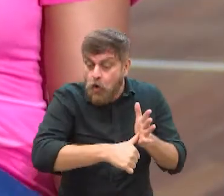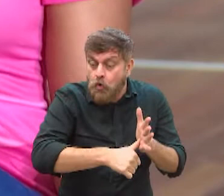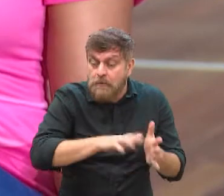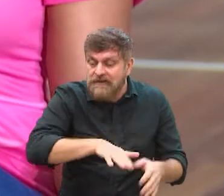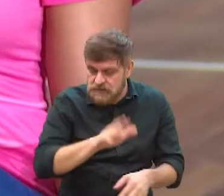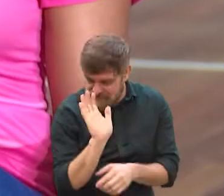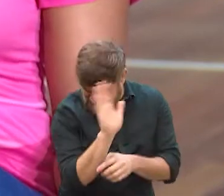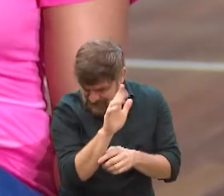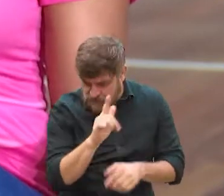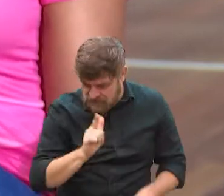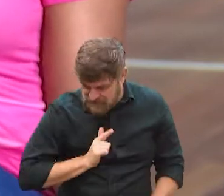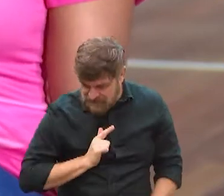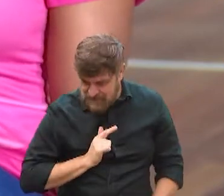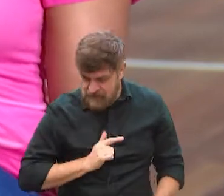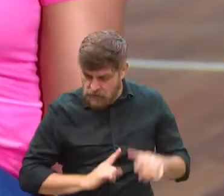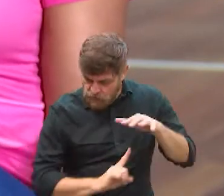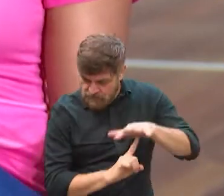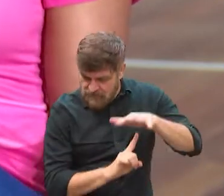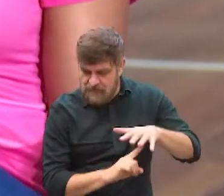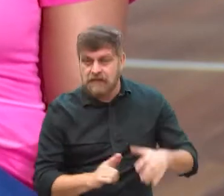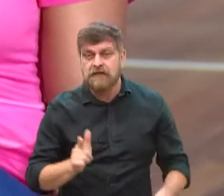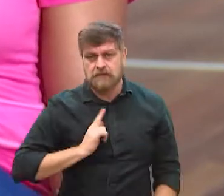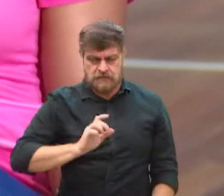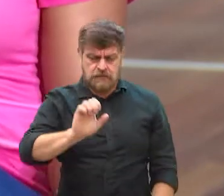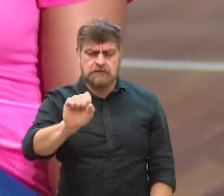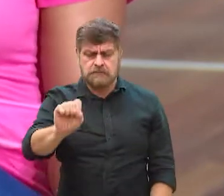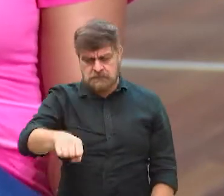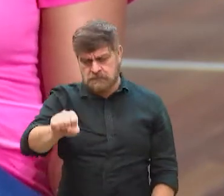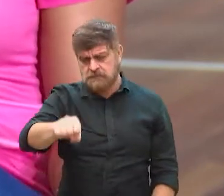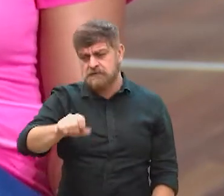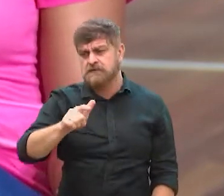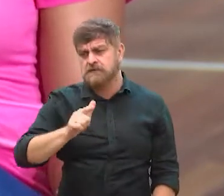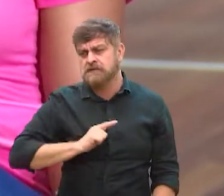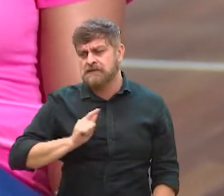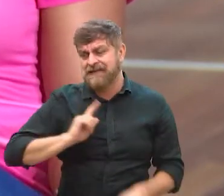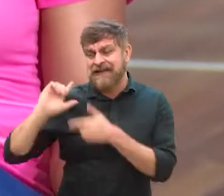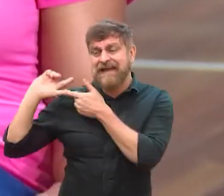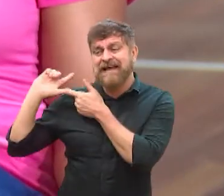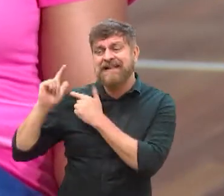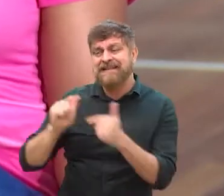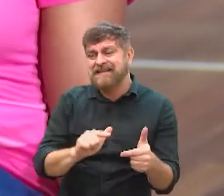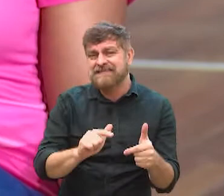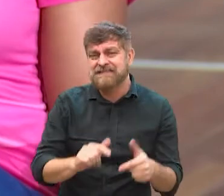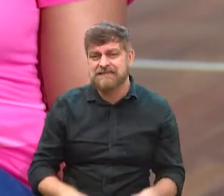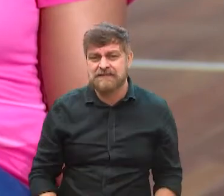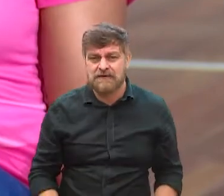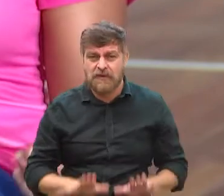basquete? Então, tem alguns clubes, sim, que tem tradição, mas